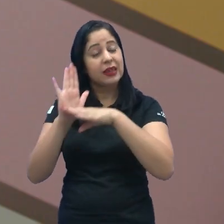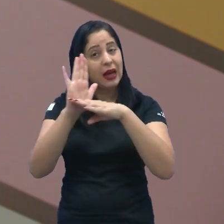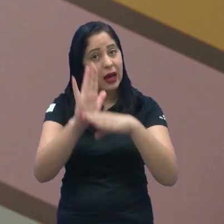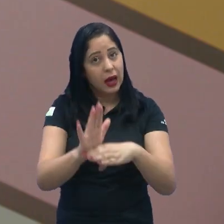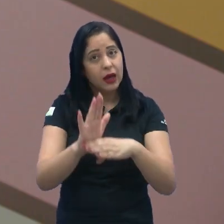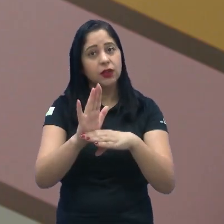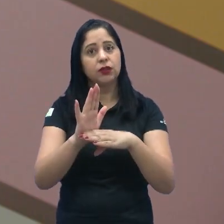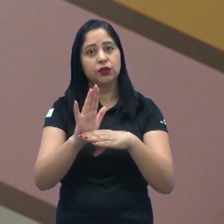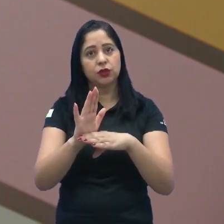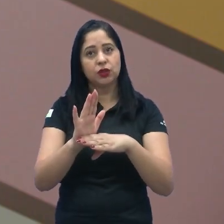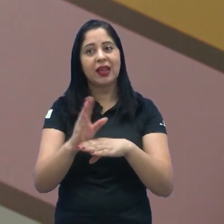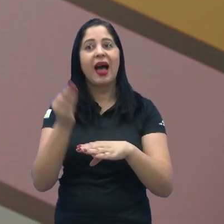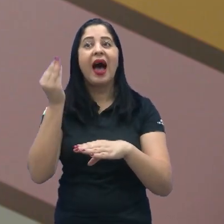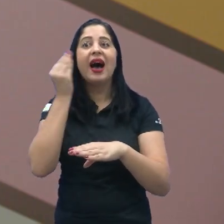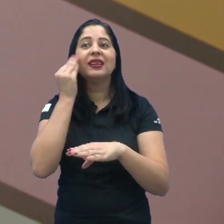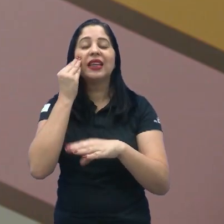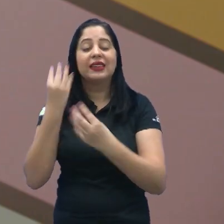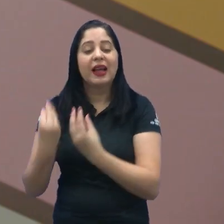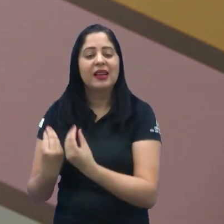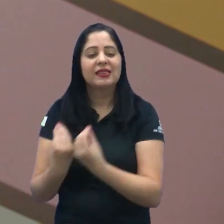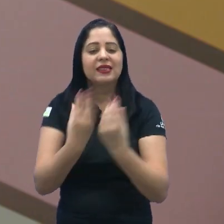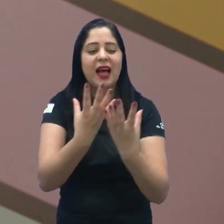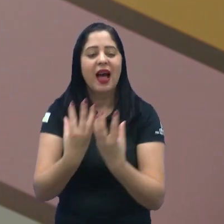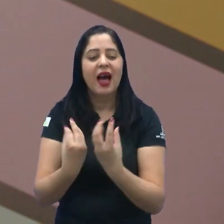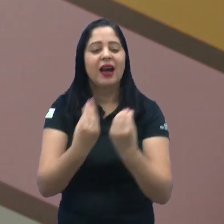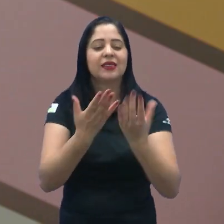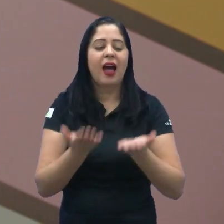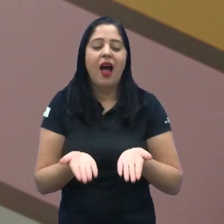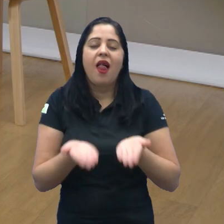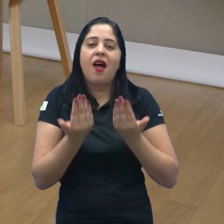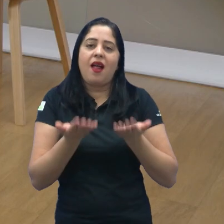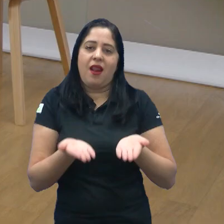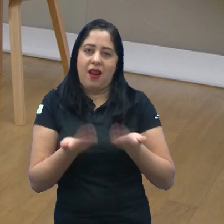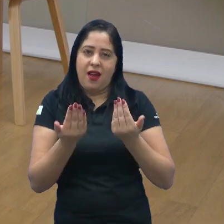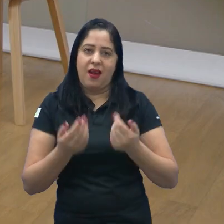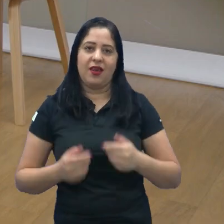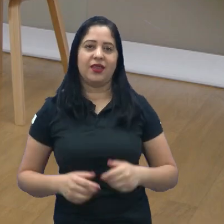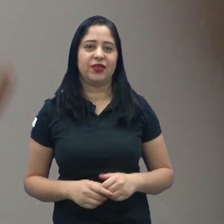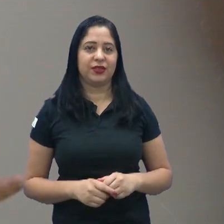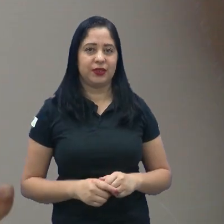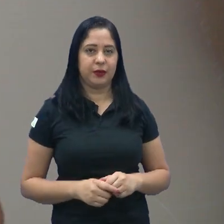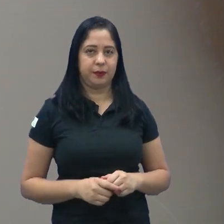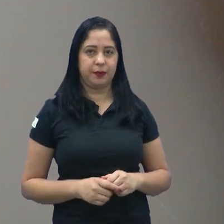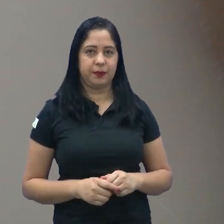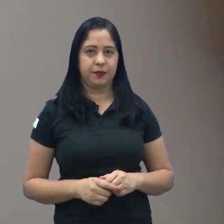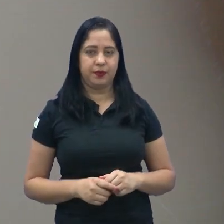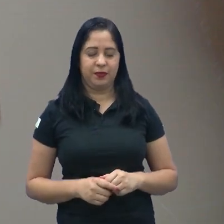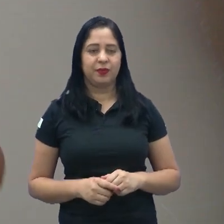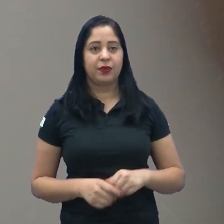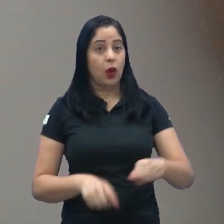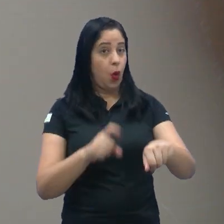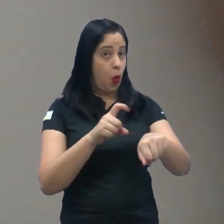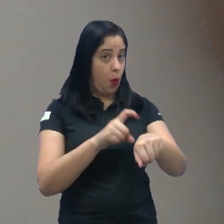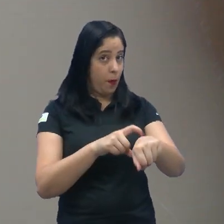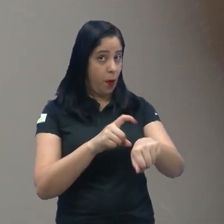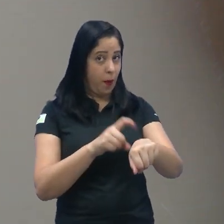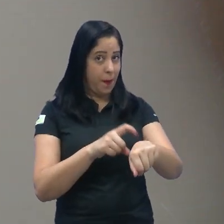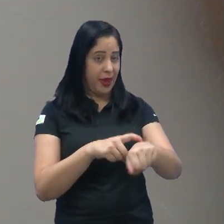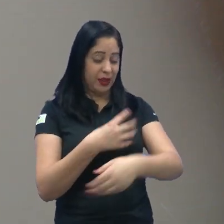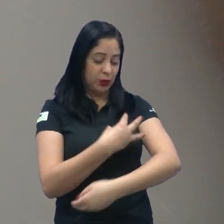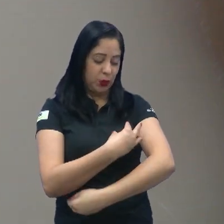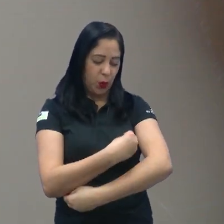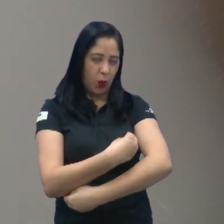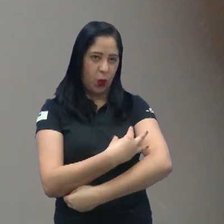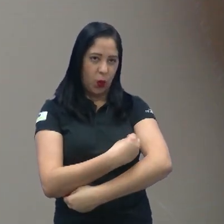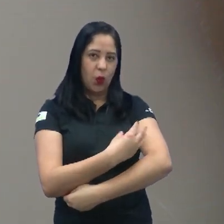que aquilo está trazendo alguma forma de aliviar essa exaustão. Perfeito. E um momento também bastante delicado é a questão da amamentação. Sim. E